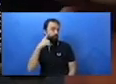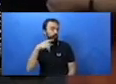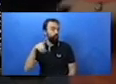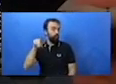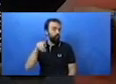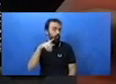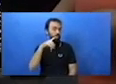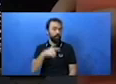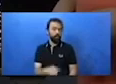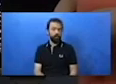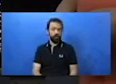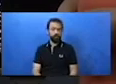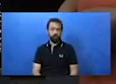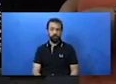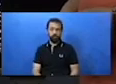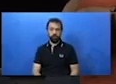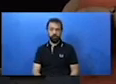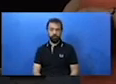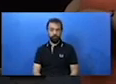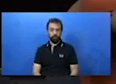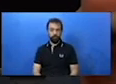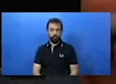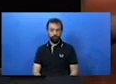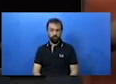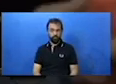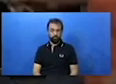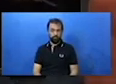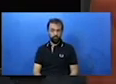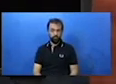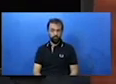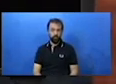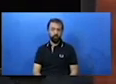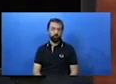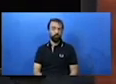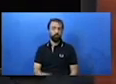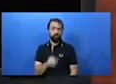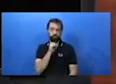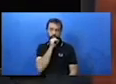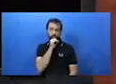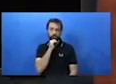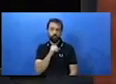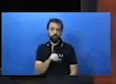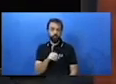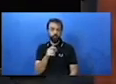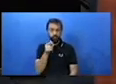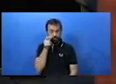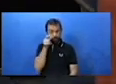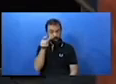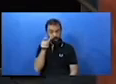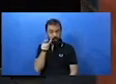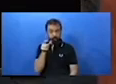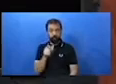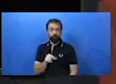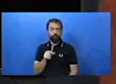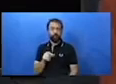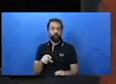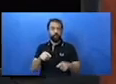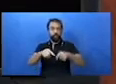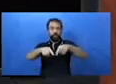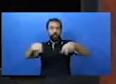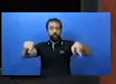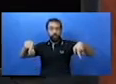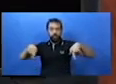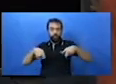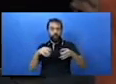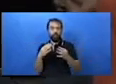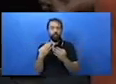e sentir emoções, tá certo? Um exemplo, olhar para a sala de aula é olhar para um jardim